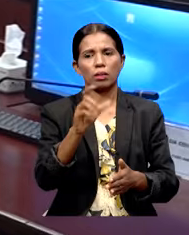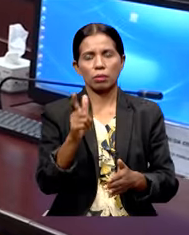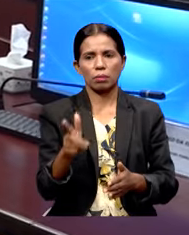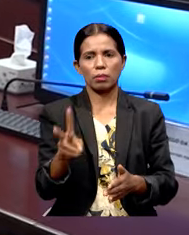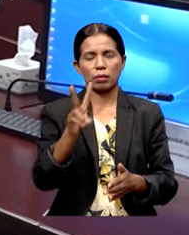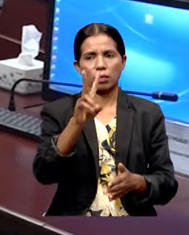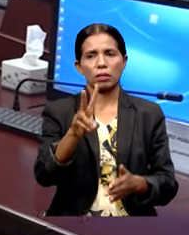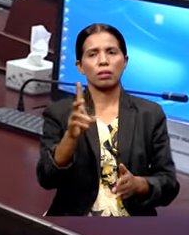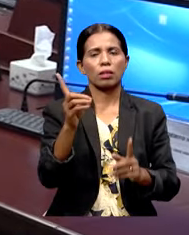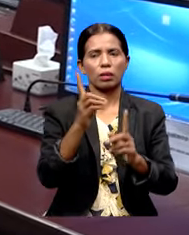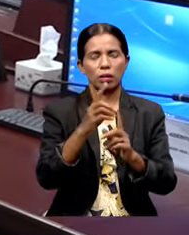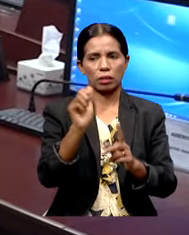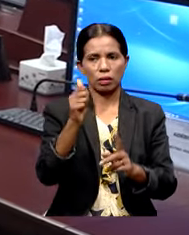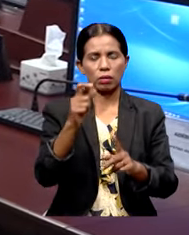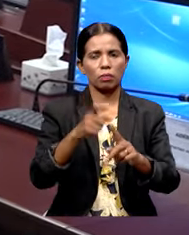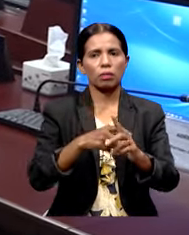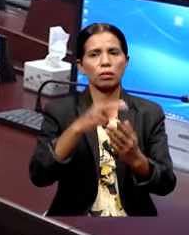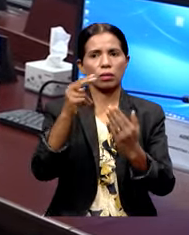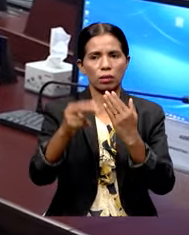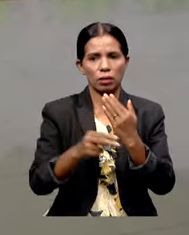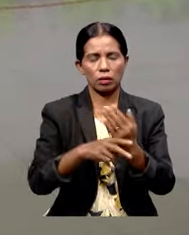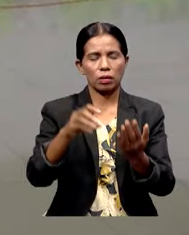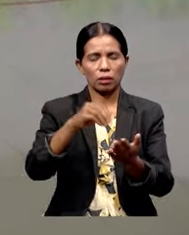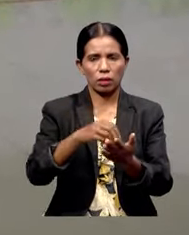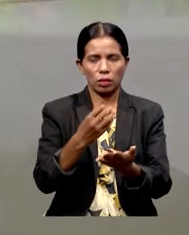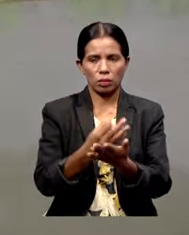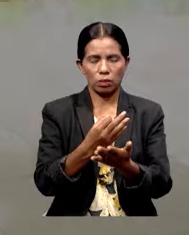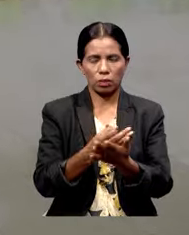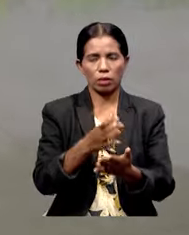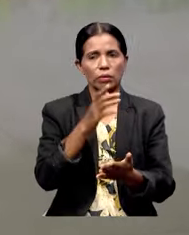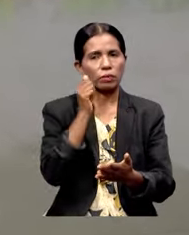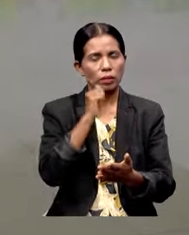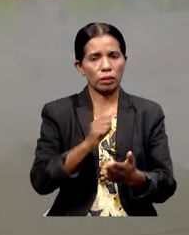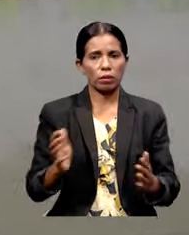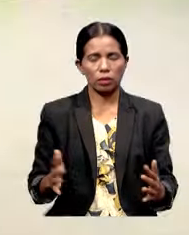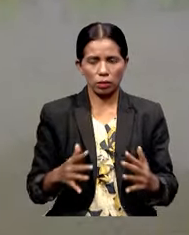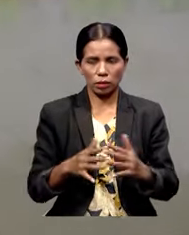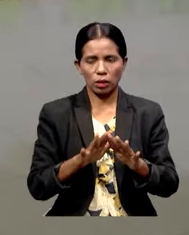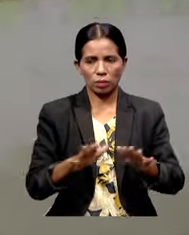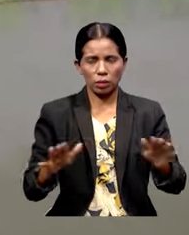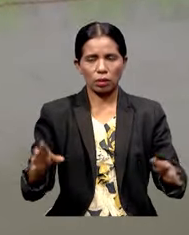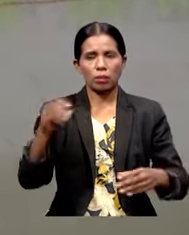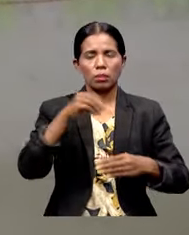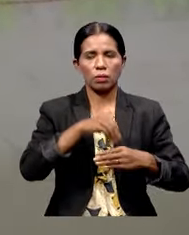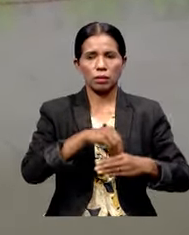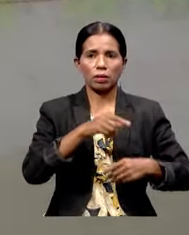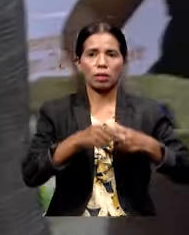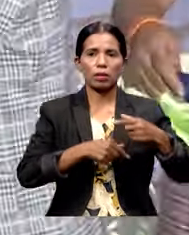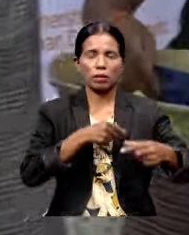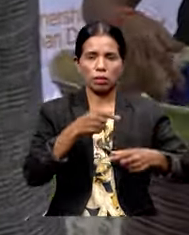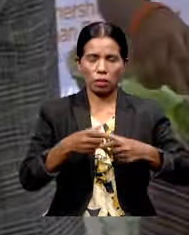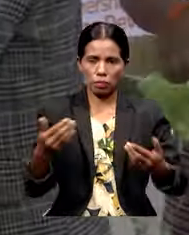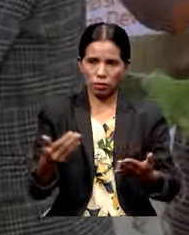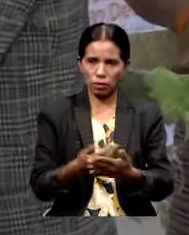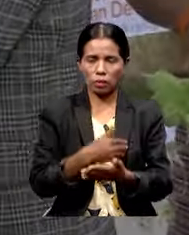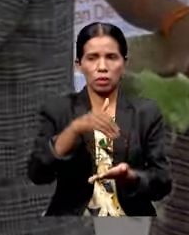Rua, Loron Sanolo, Fula Novembro, nebe cria subsídio ba Inan Isin Rua no Labarexira, ou Bolsa da Mãe Zera São Fon, Tambatuir